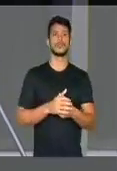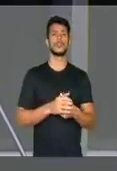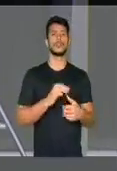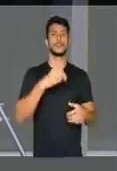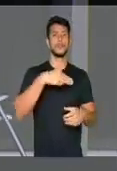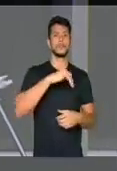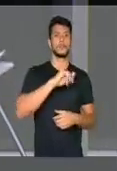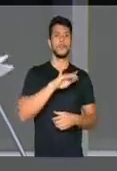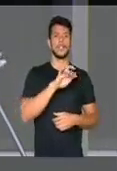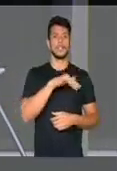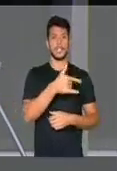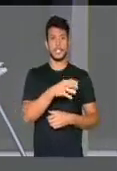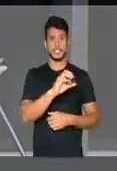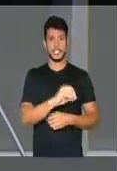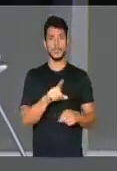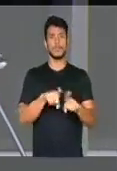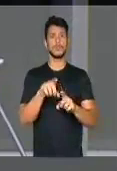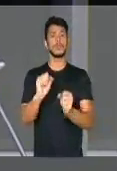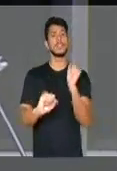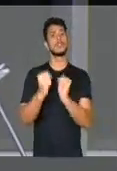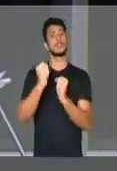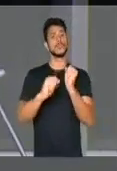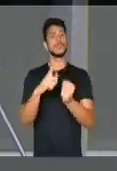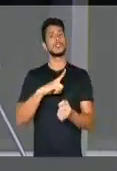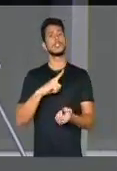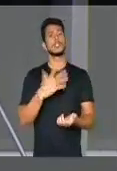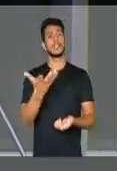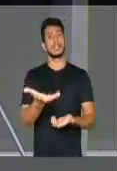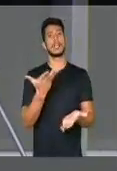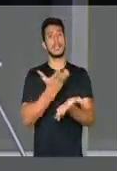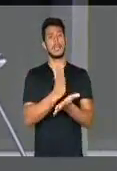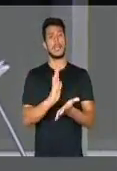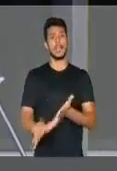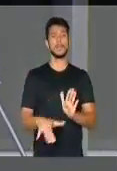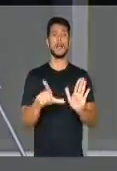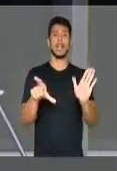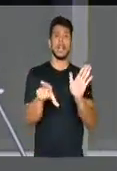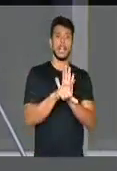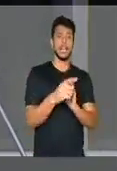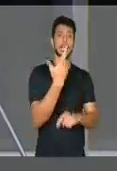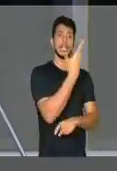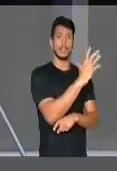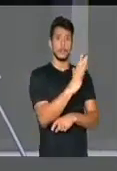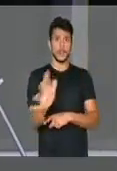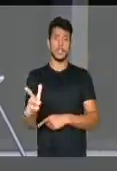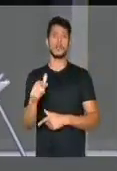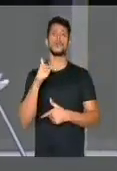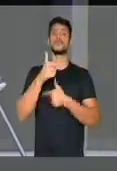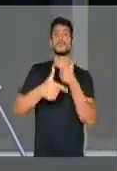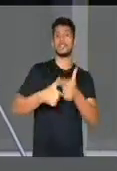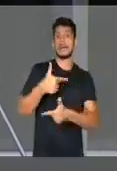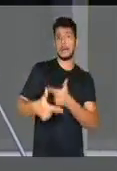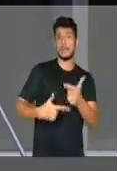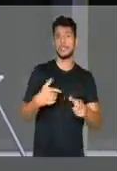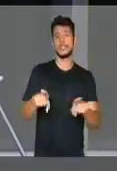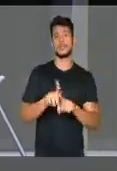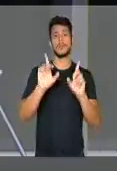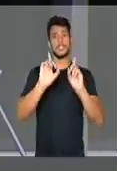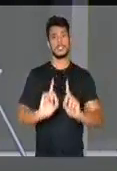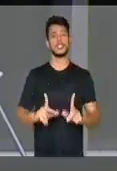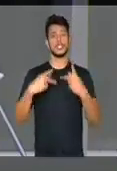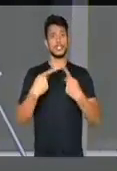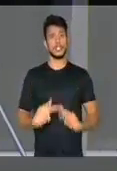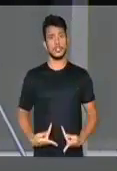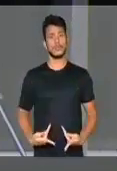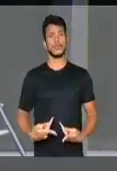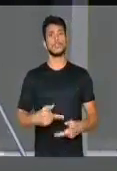indústria, empenhados em desmontar as legislações ambiental, trabalhista, de direitos humanos dos